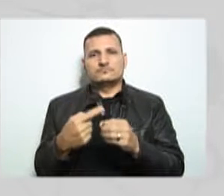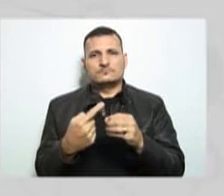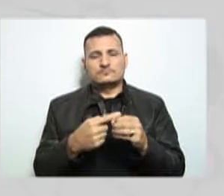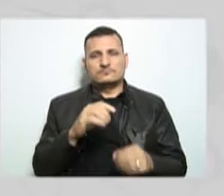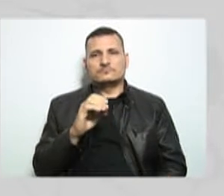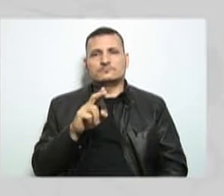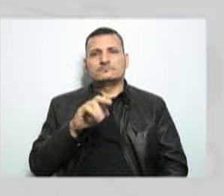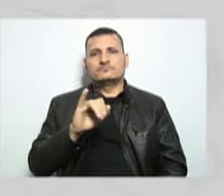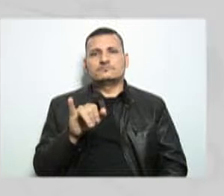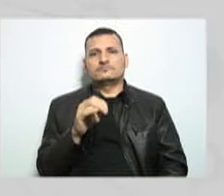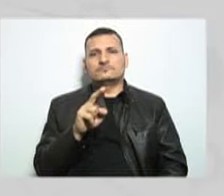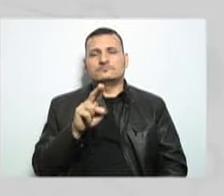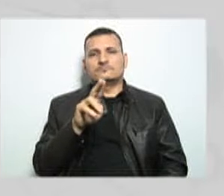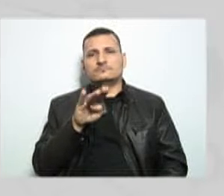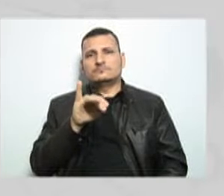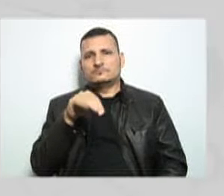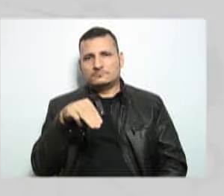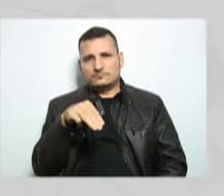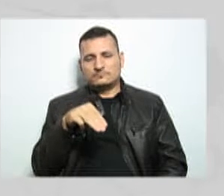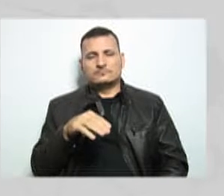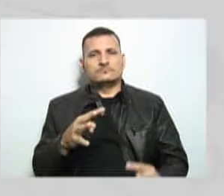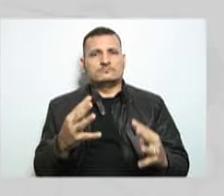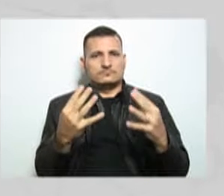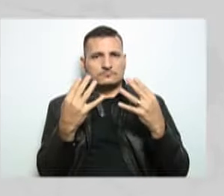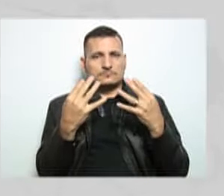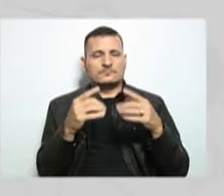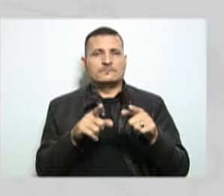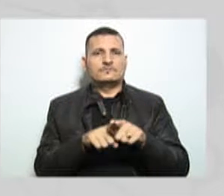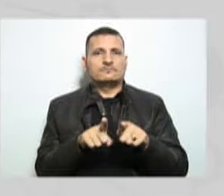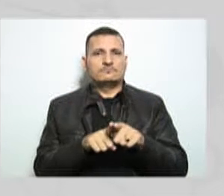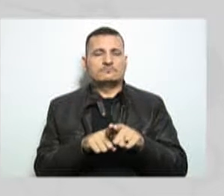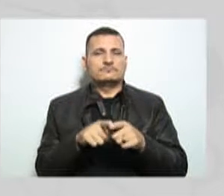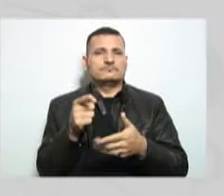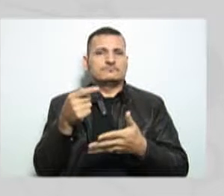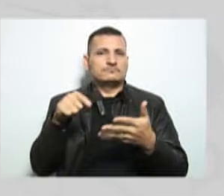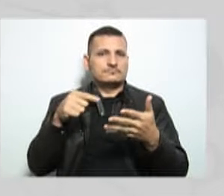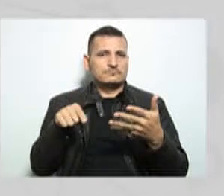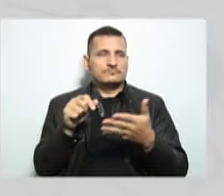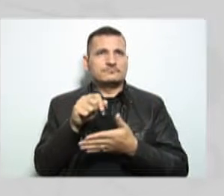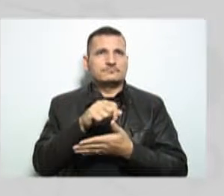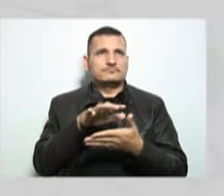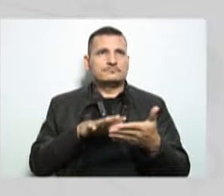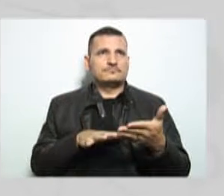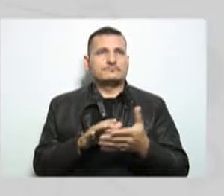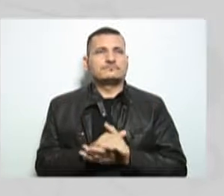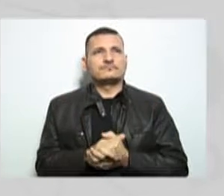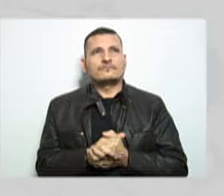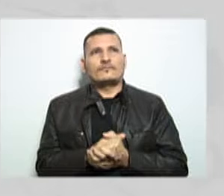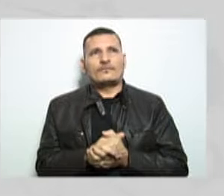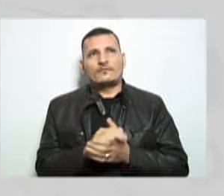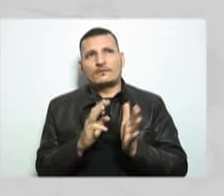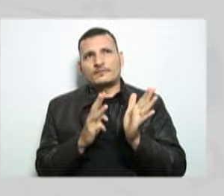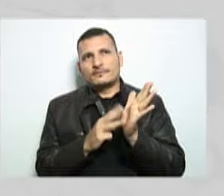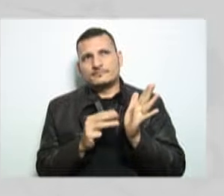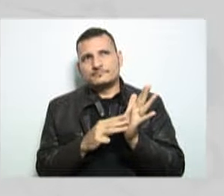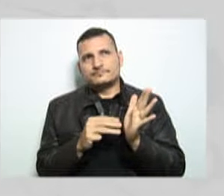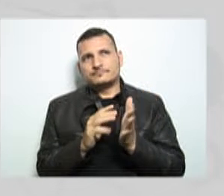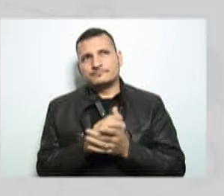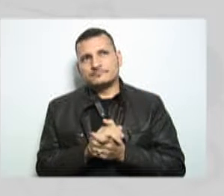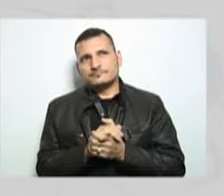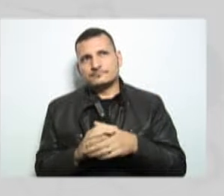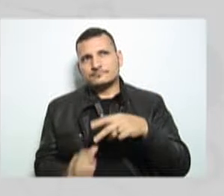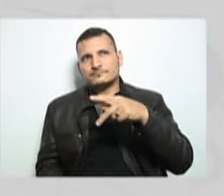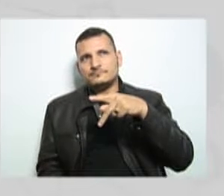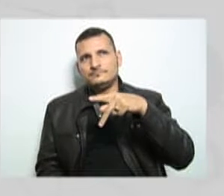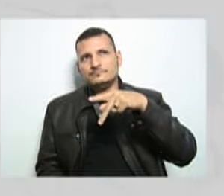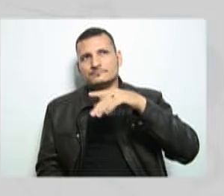estão atentos à correção das atividades. Ótimo. Então, do método PEPS, nós vamos chegar a um total